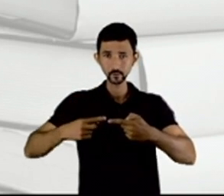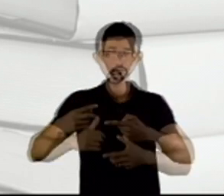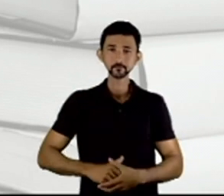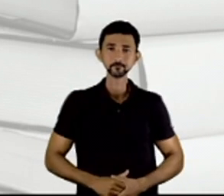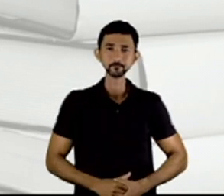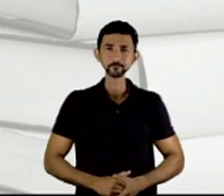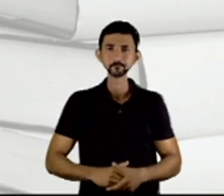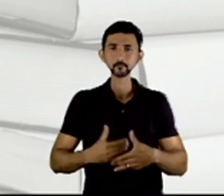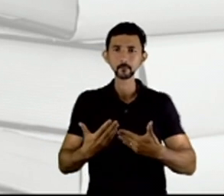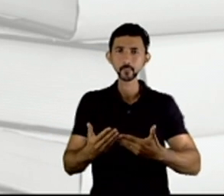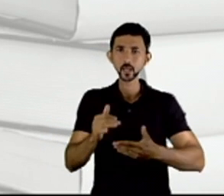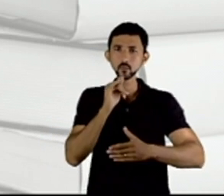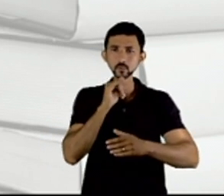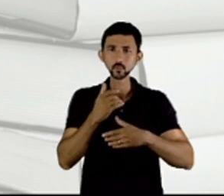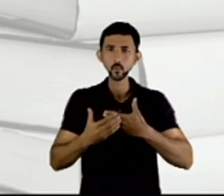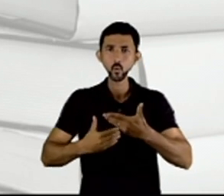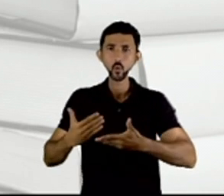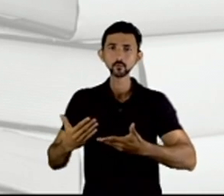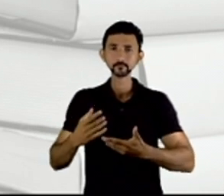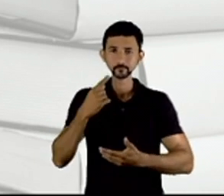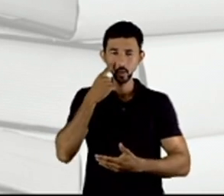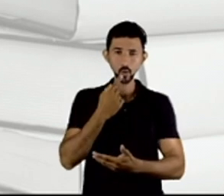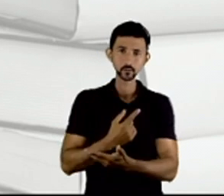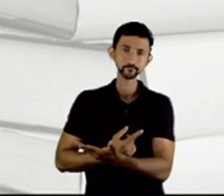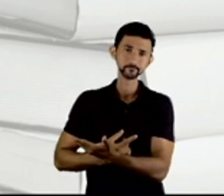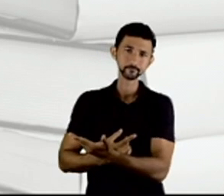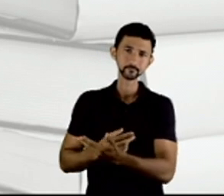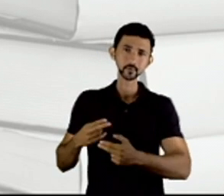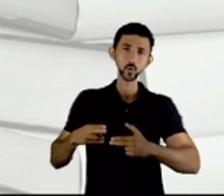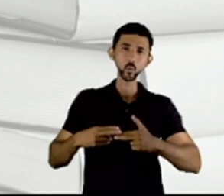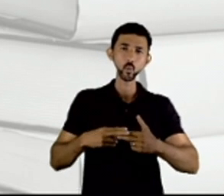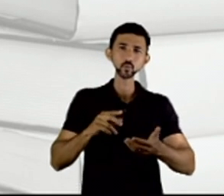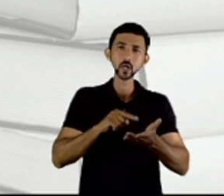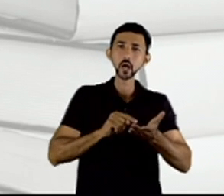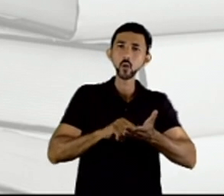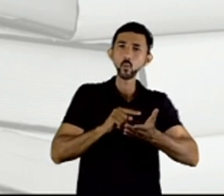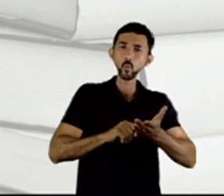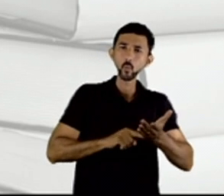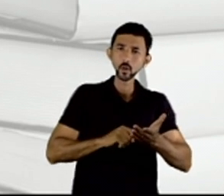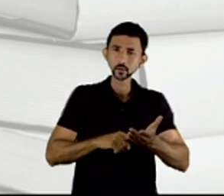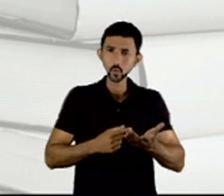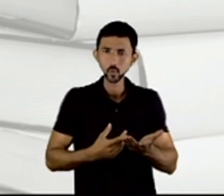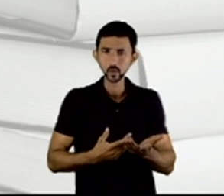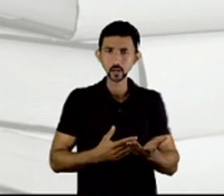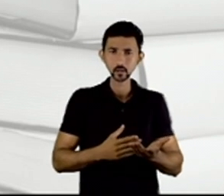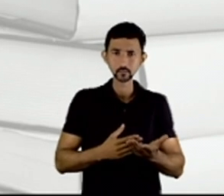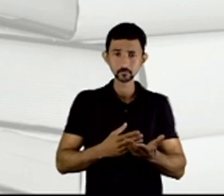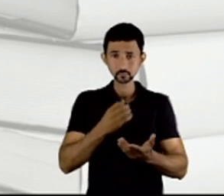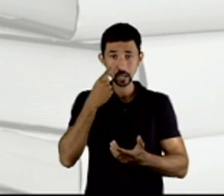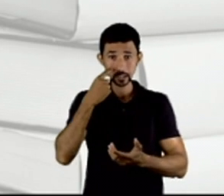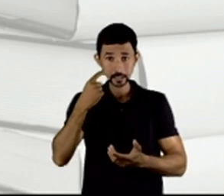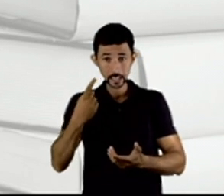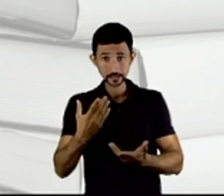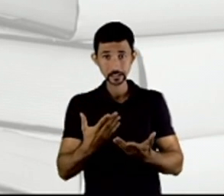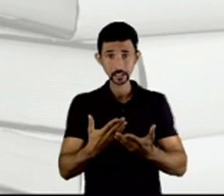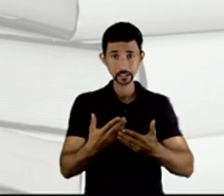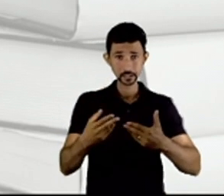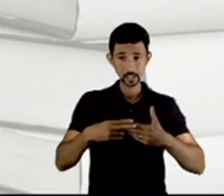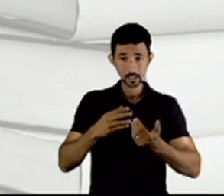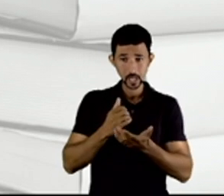2,131313. Então, olha só como o uso da calculadora foi bem interessante